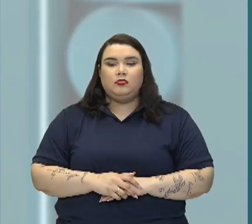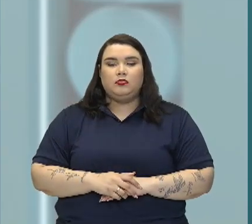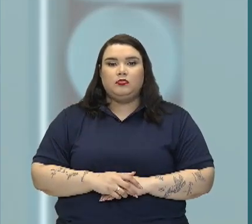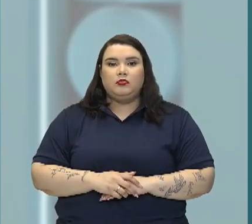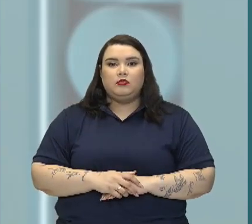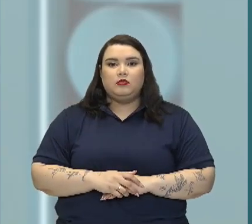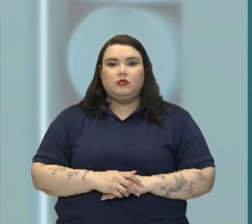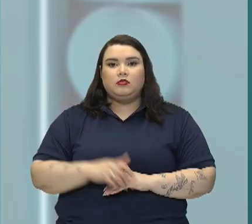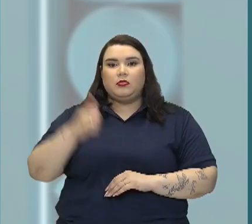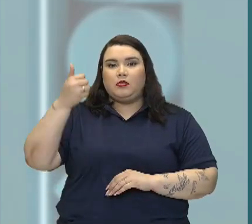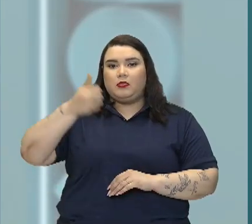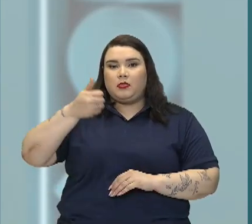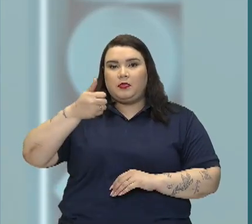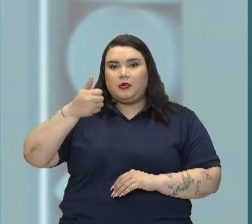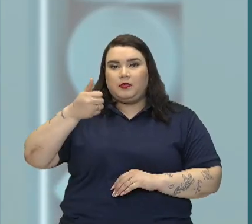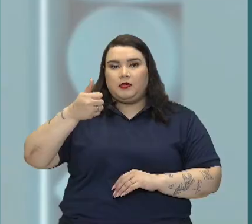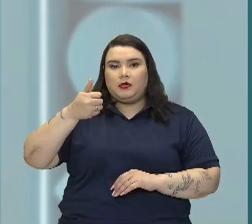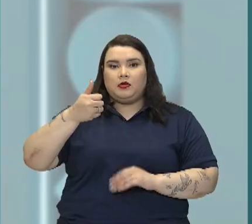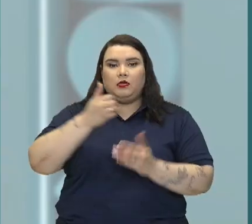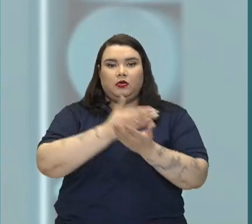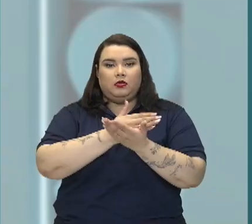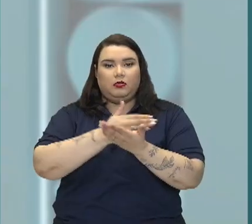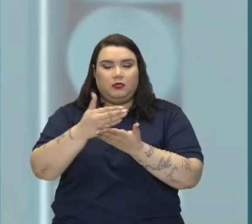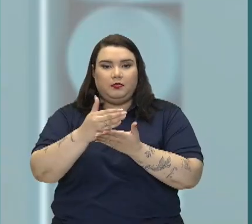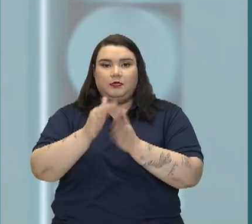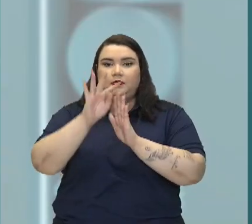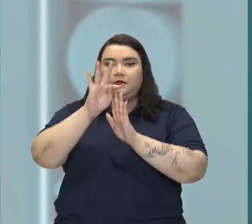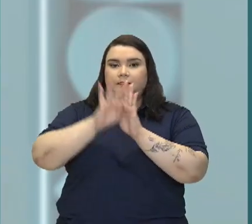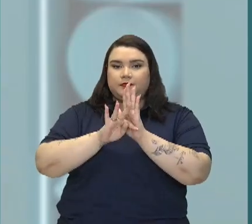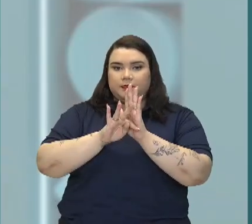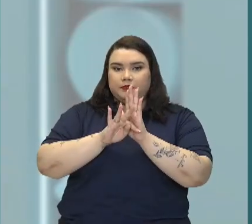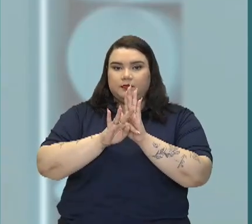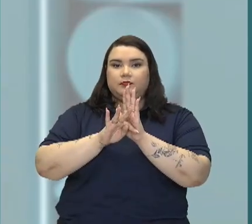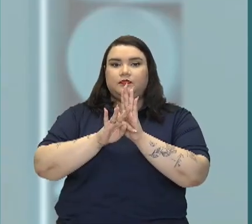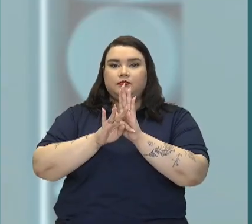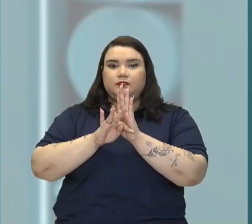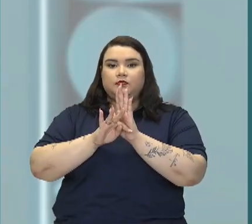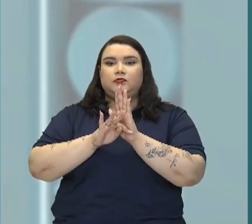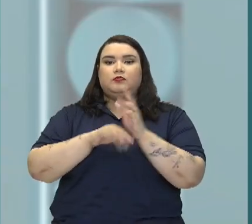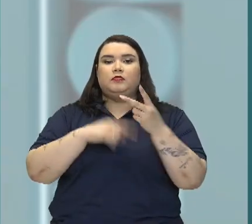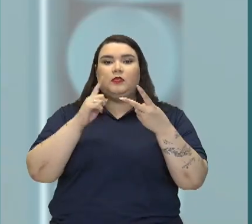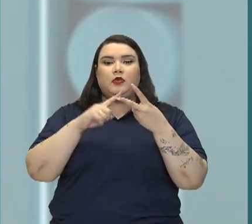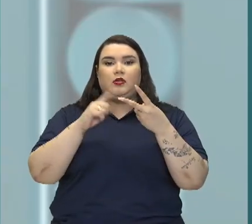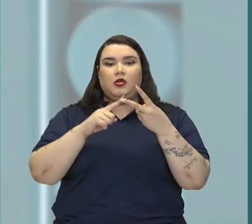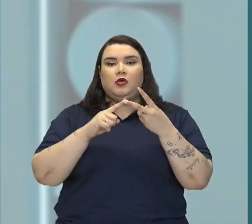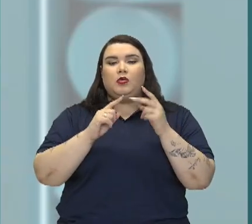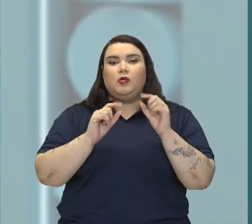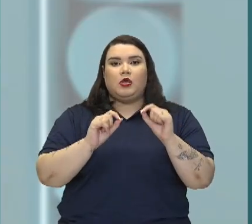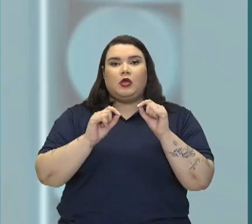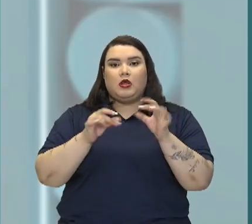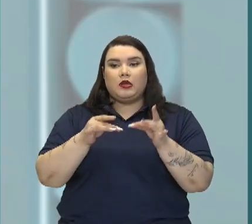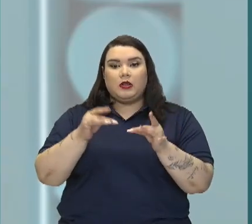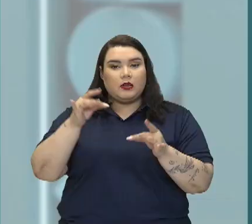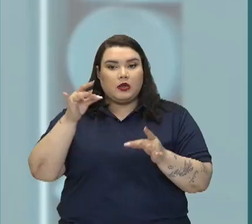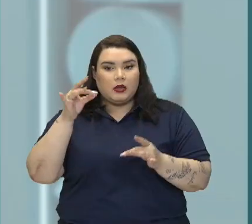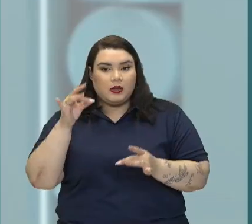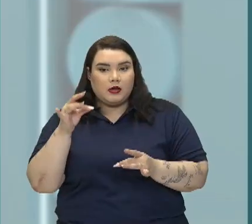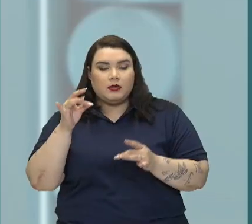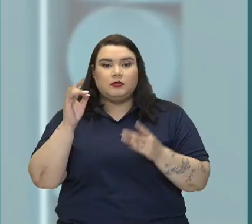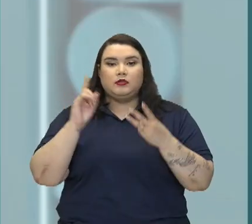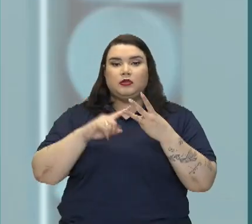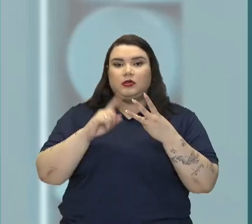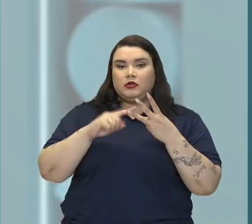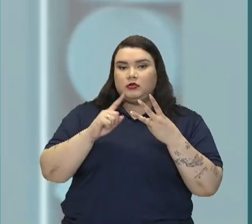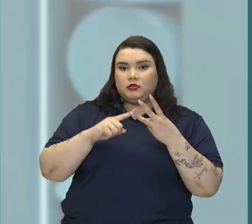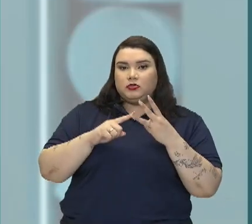a primeira parte, que é o início do texto, né? A segunda parte, que é o desenvolvimento, e a terceira